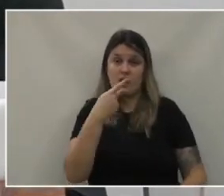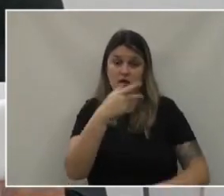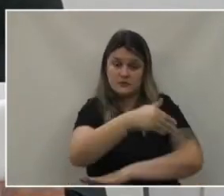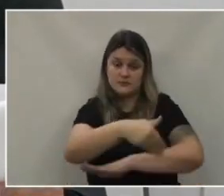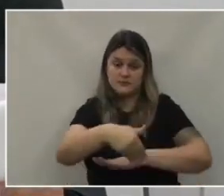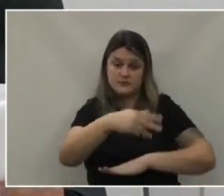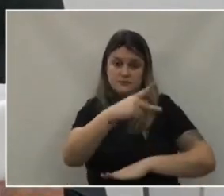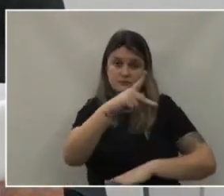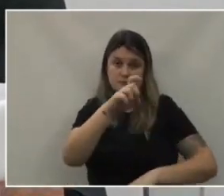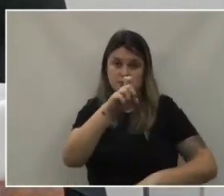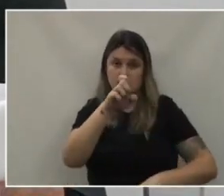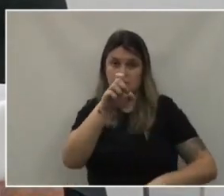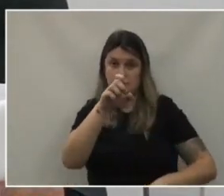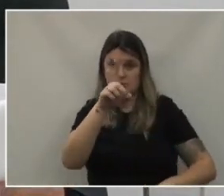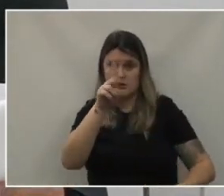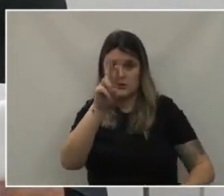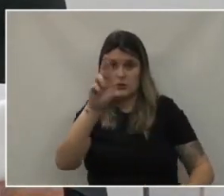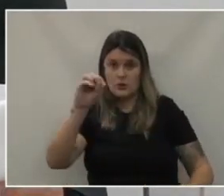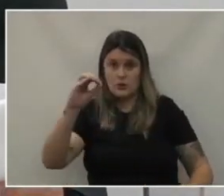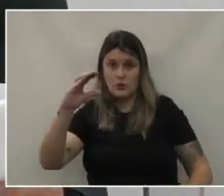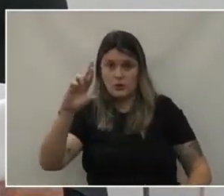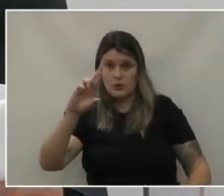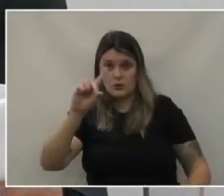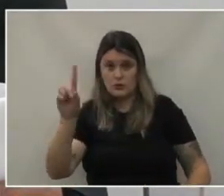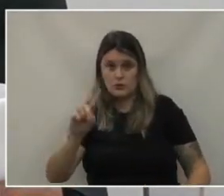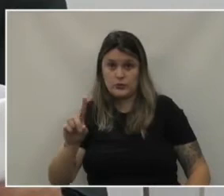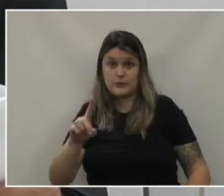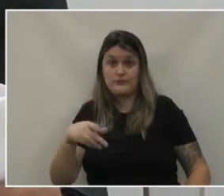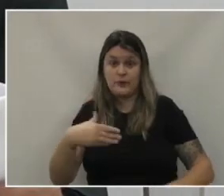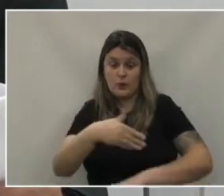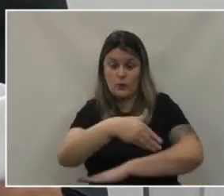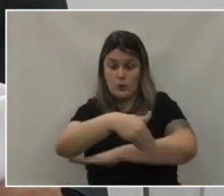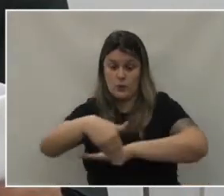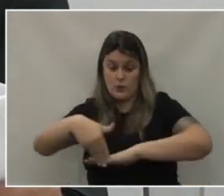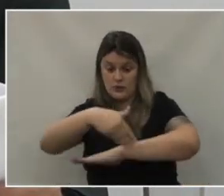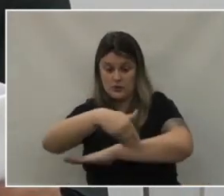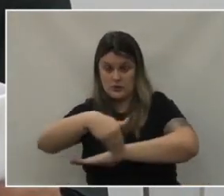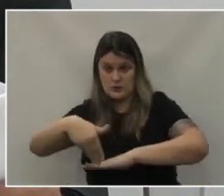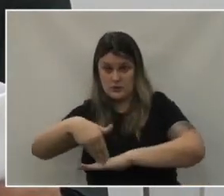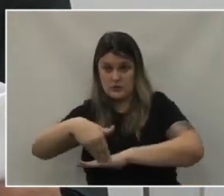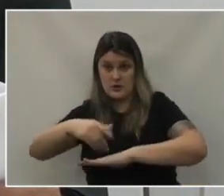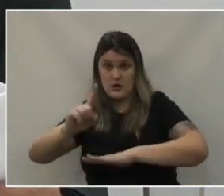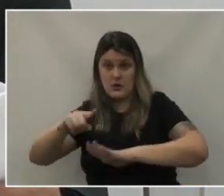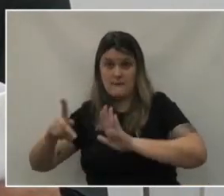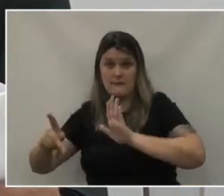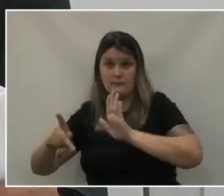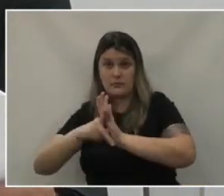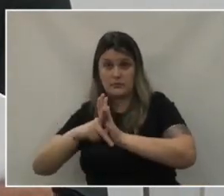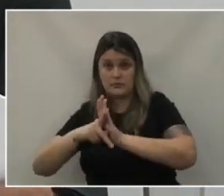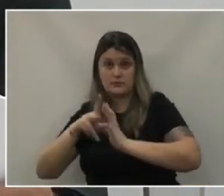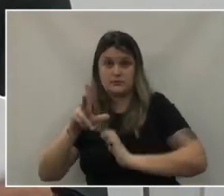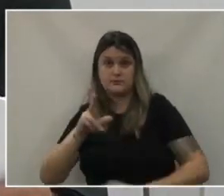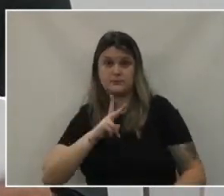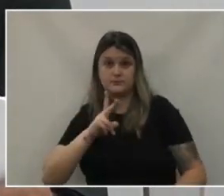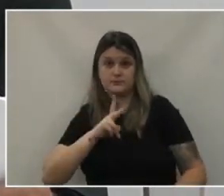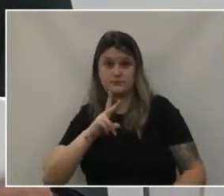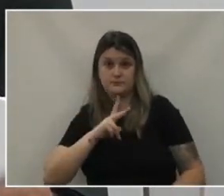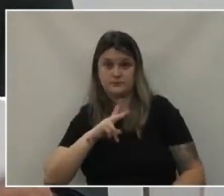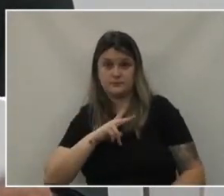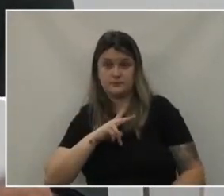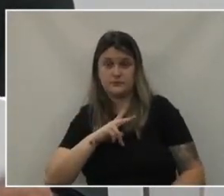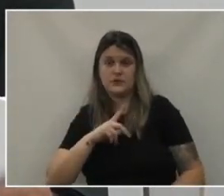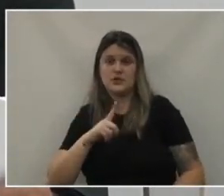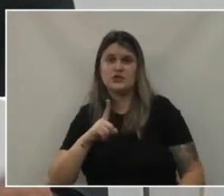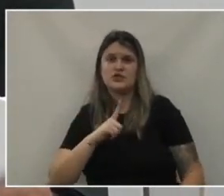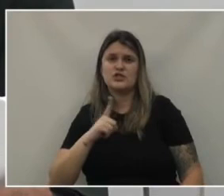Pedro Cruz, ela, nesse trecho que ela é de propriedade particular, existia,